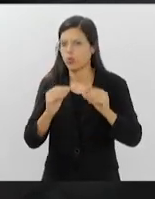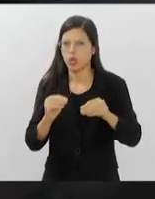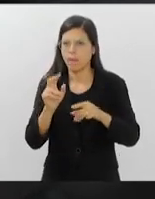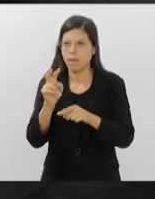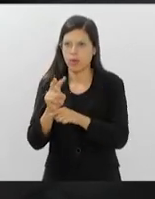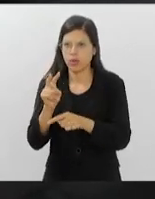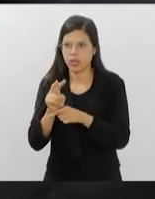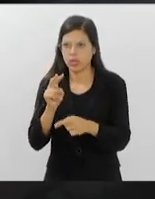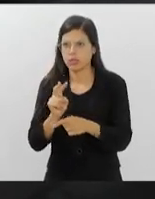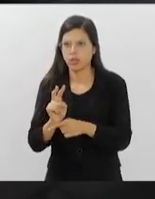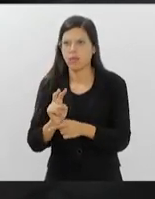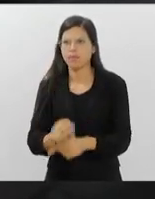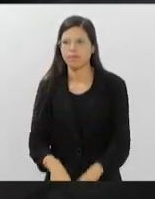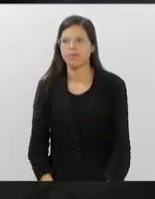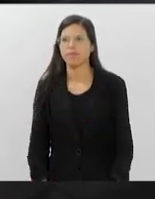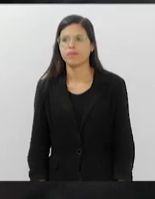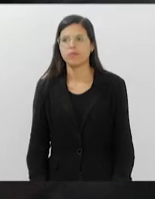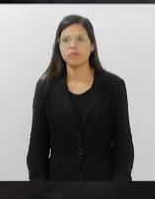proteções.